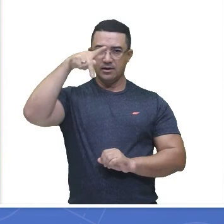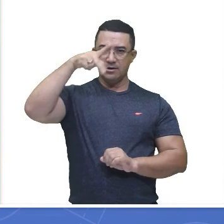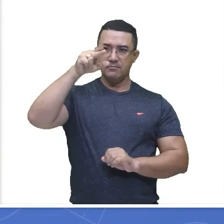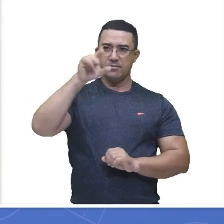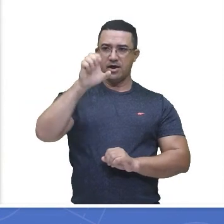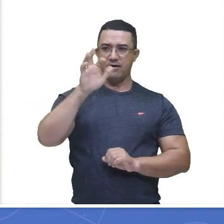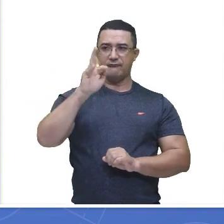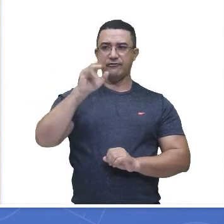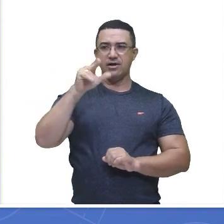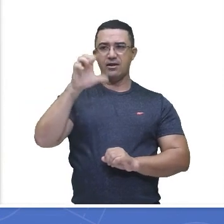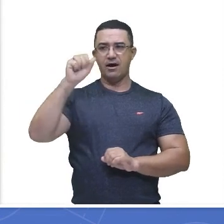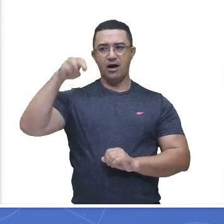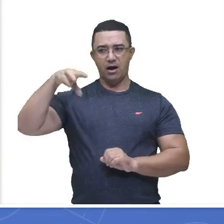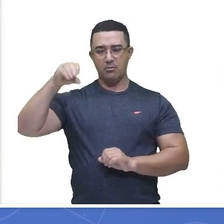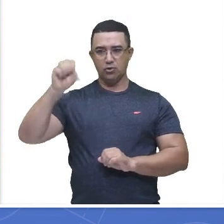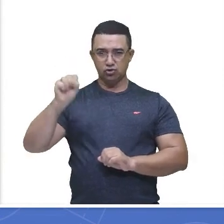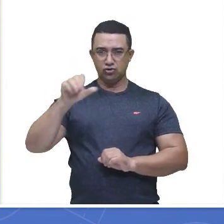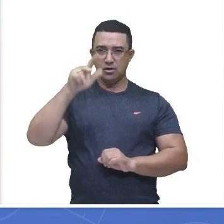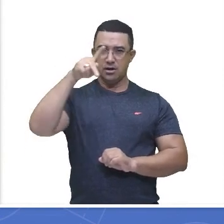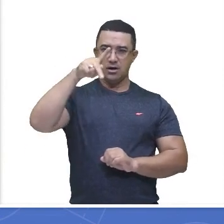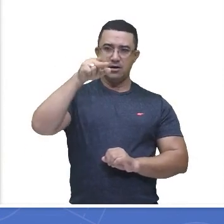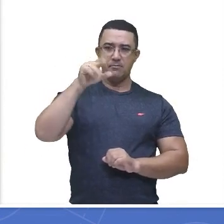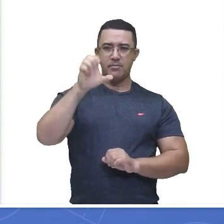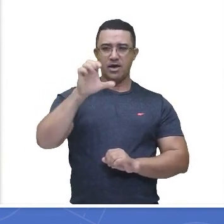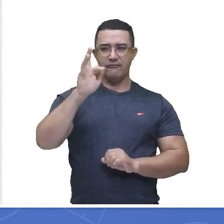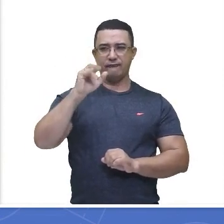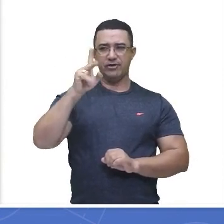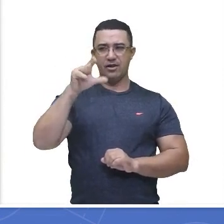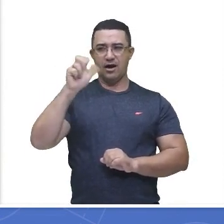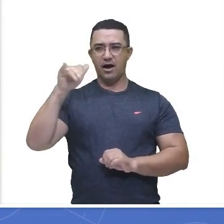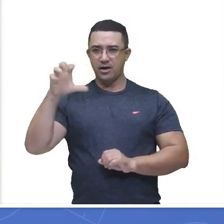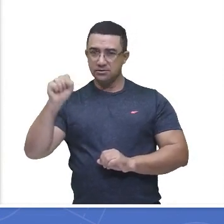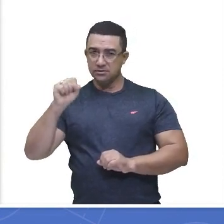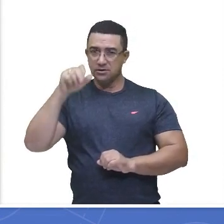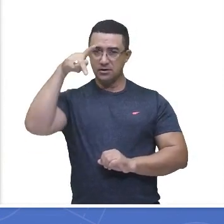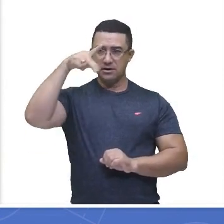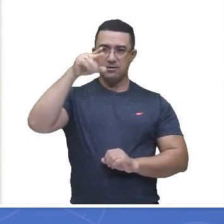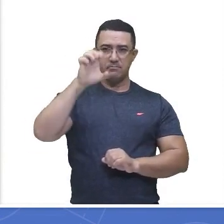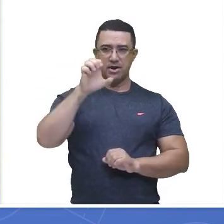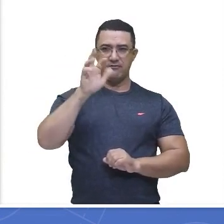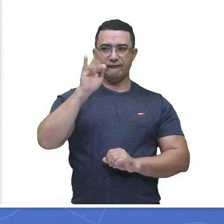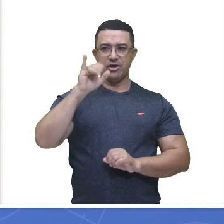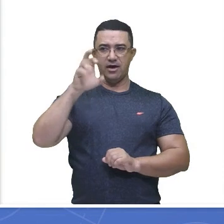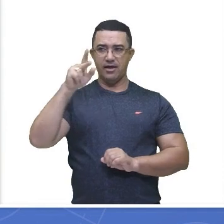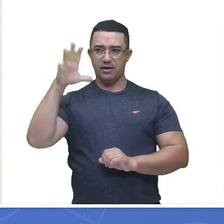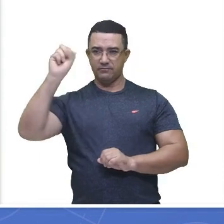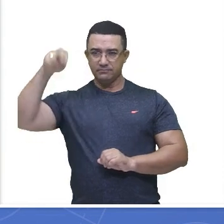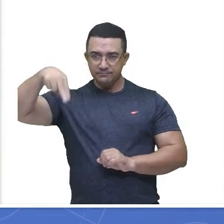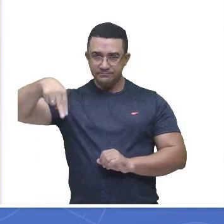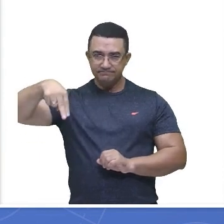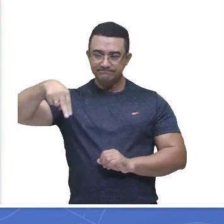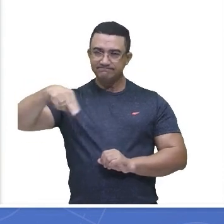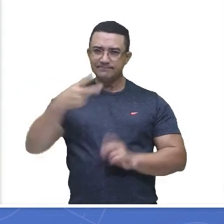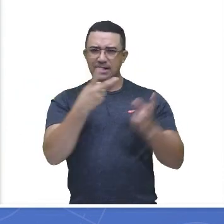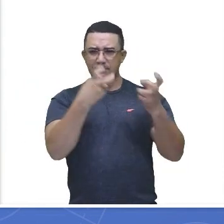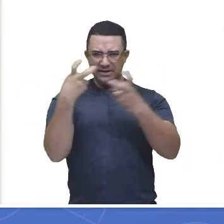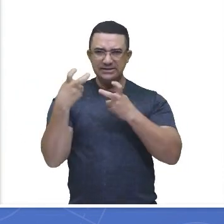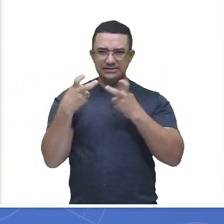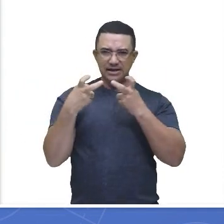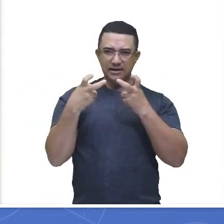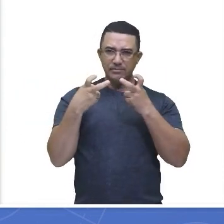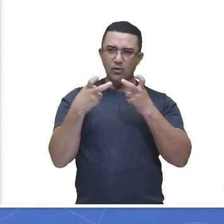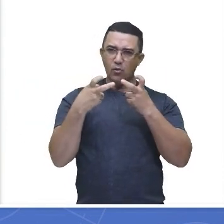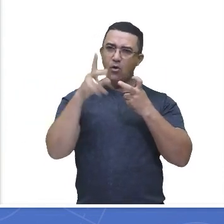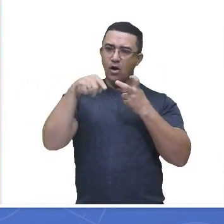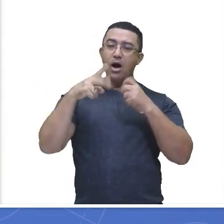prefiramos, que vosotros ou vosotras prefirás, que ellos, ellas ou ustedes prefieram. Então, observe aí que